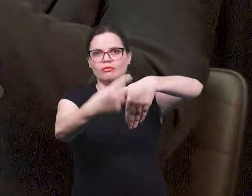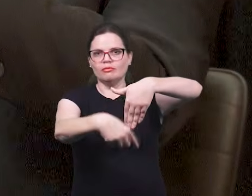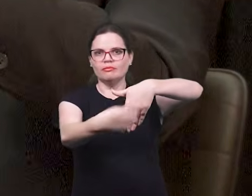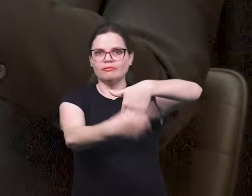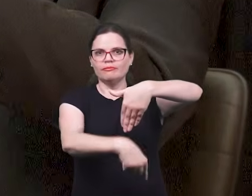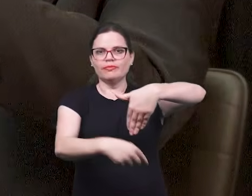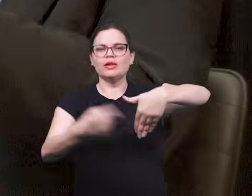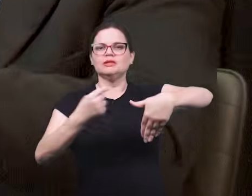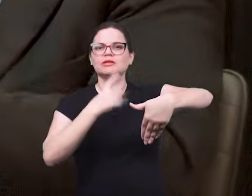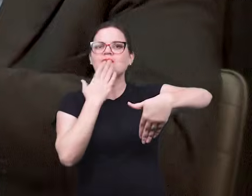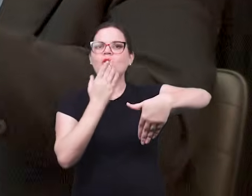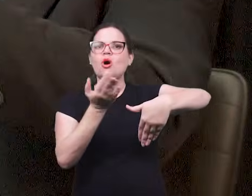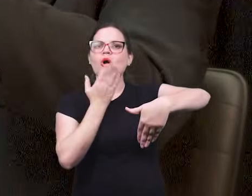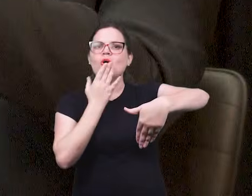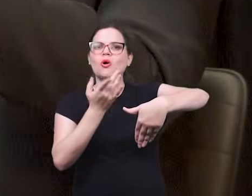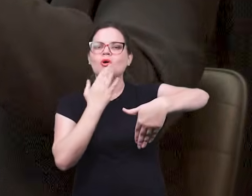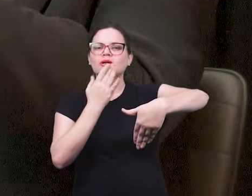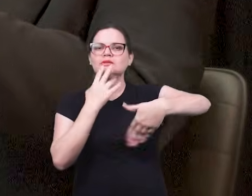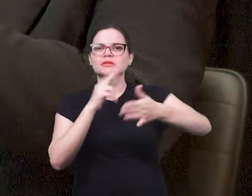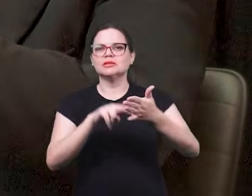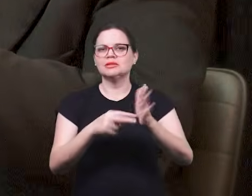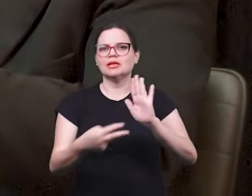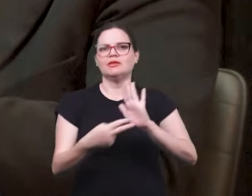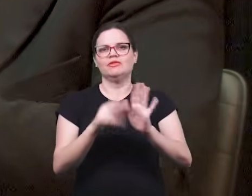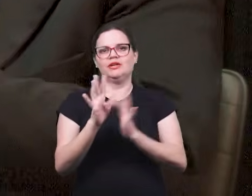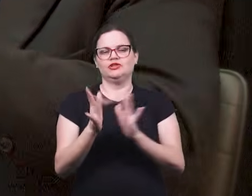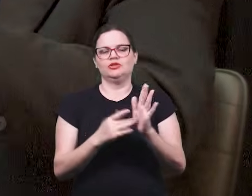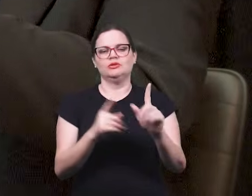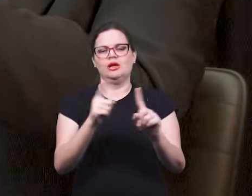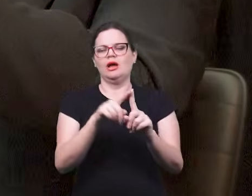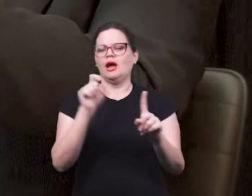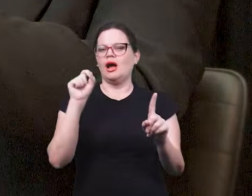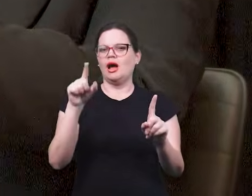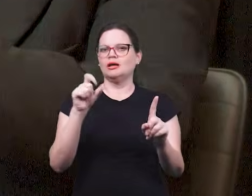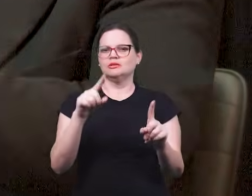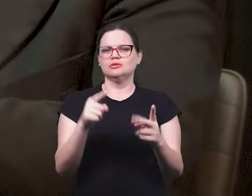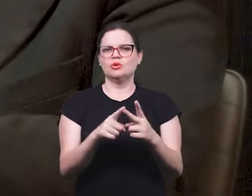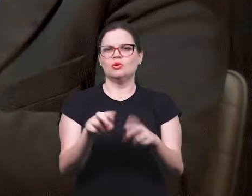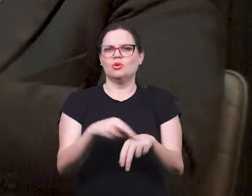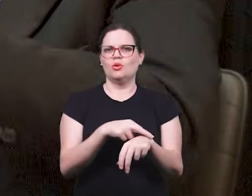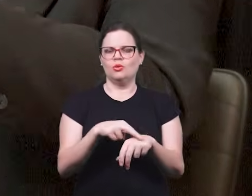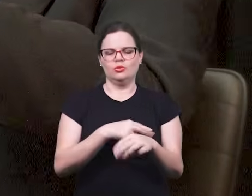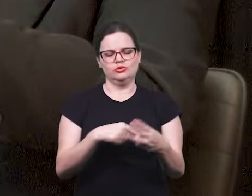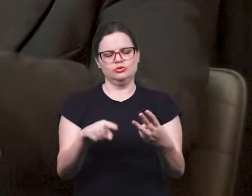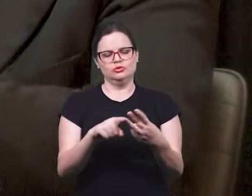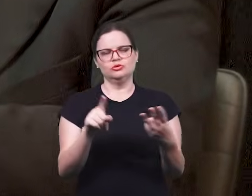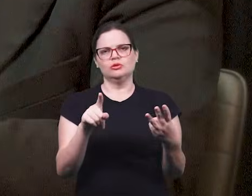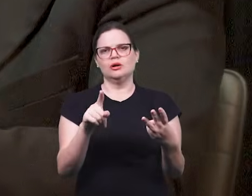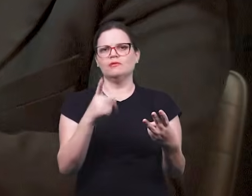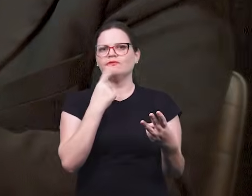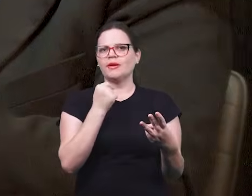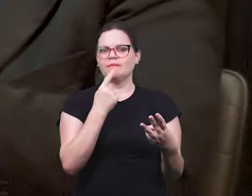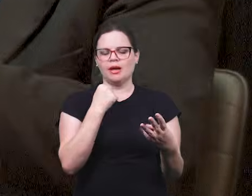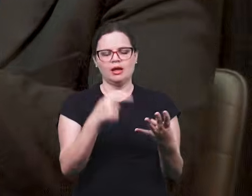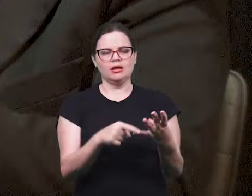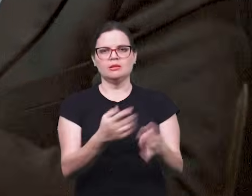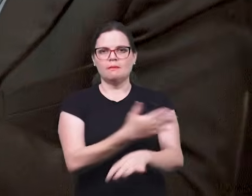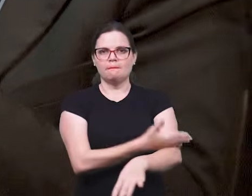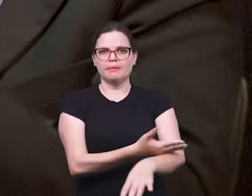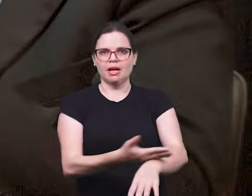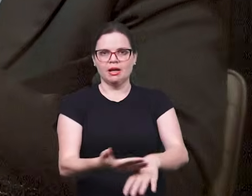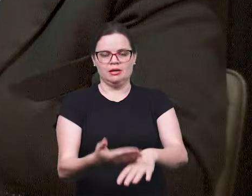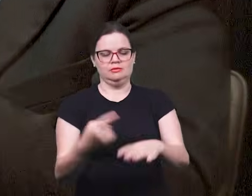né, de carmesim, de azul, púrpura, né? Púrpura e o linho branco,